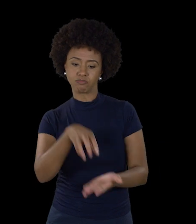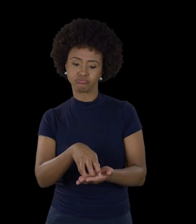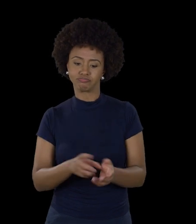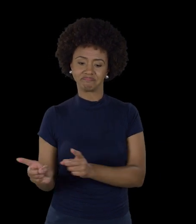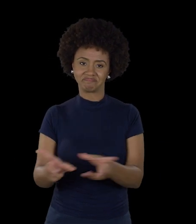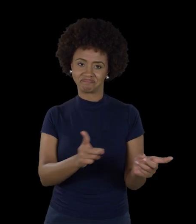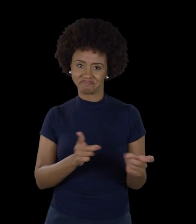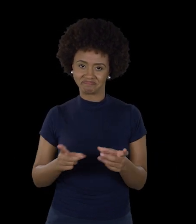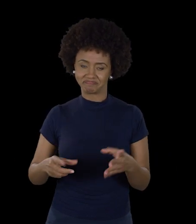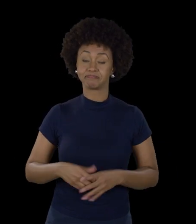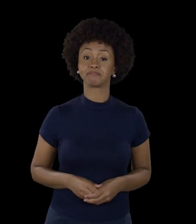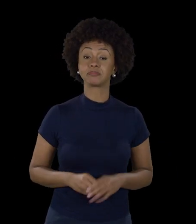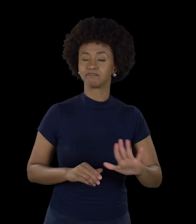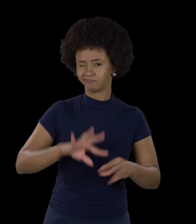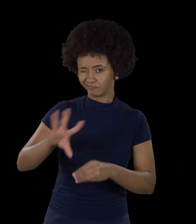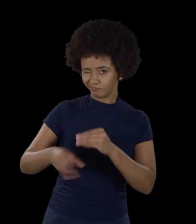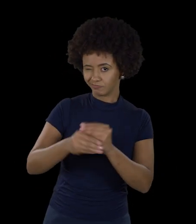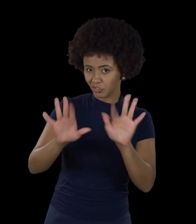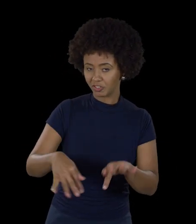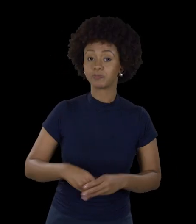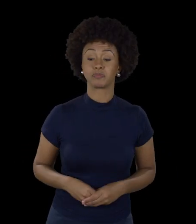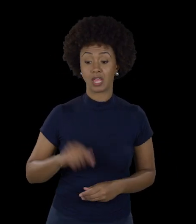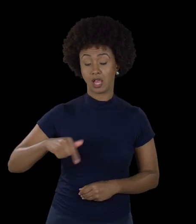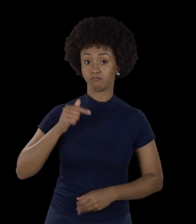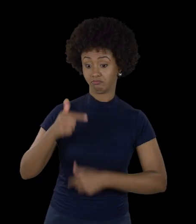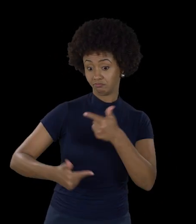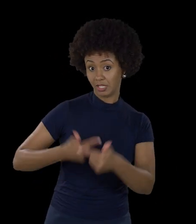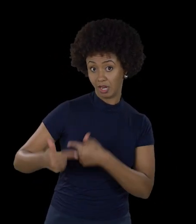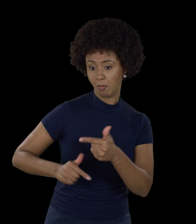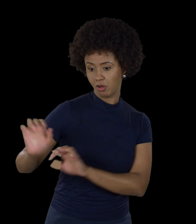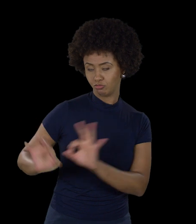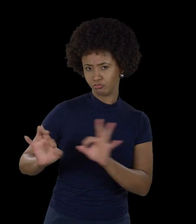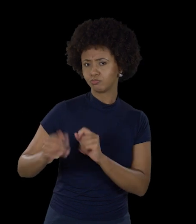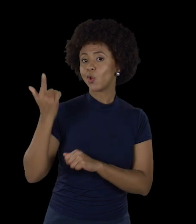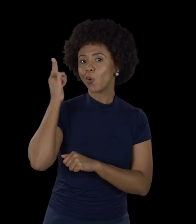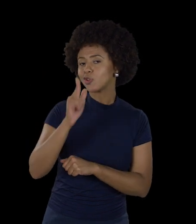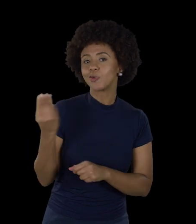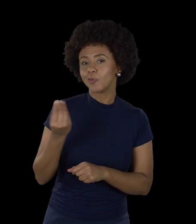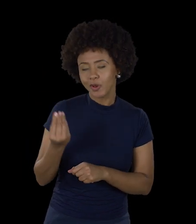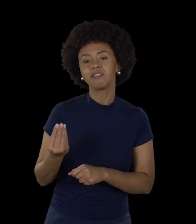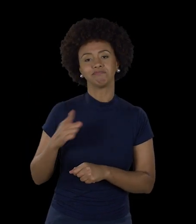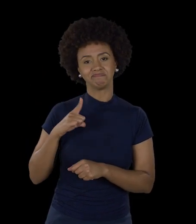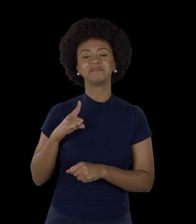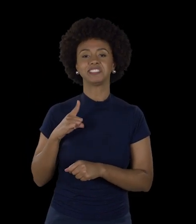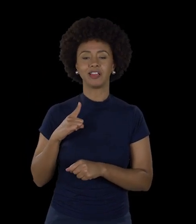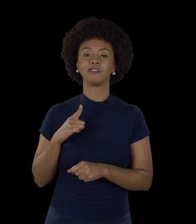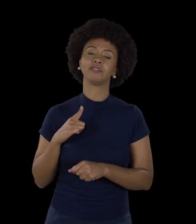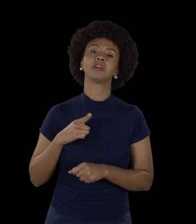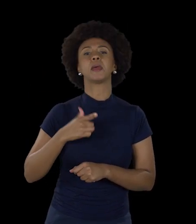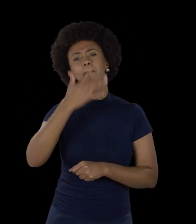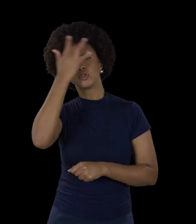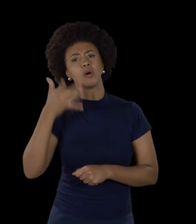do Imigrante. Para encerrar, gostaria de acrescentar que a realização desta obra só foi possível graças